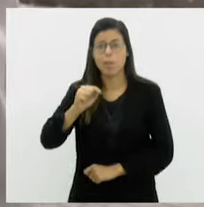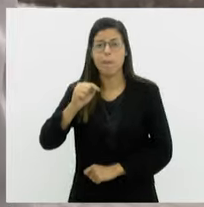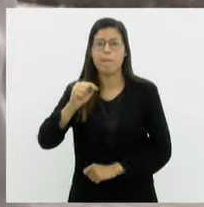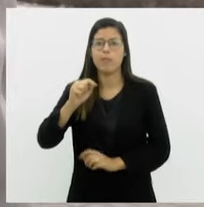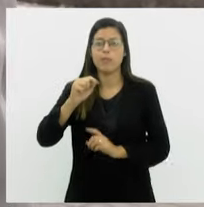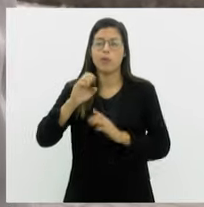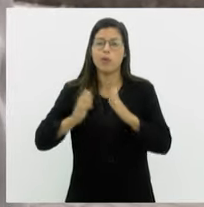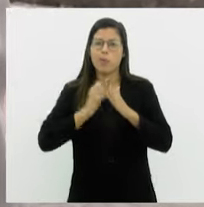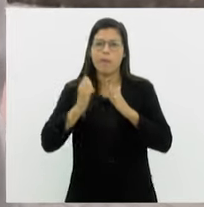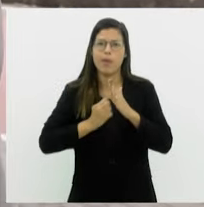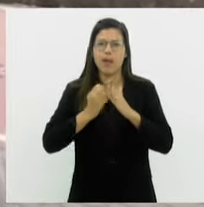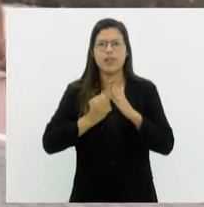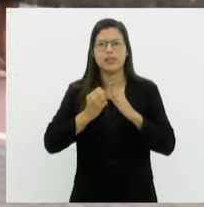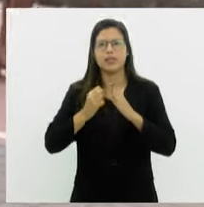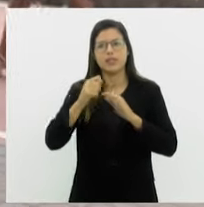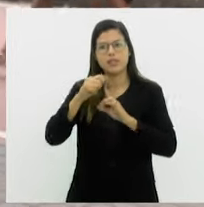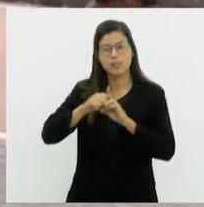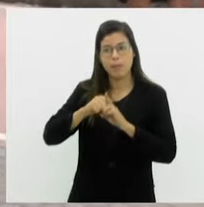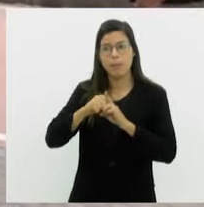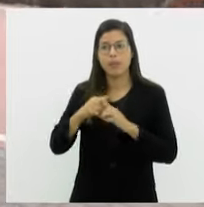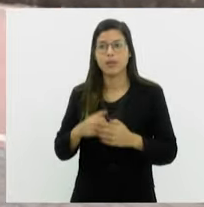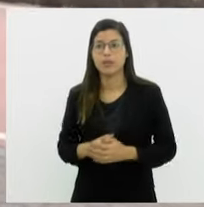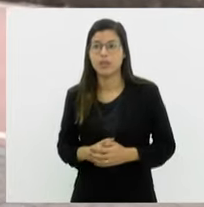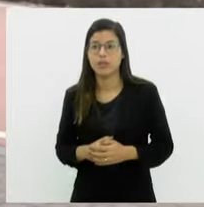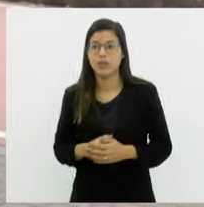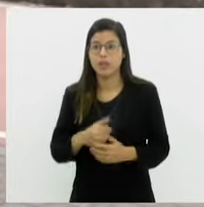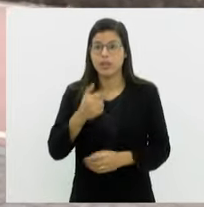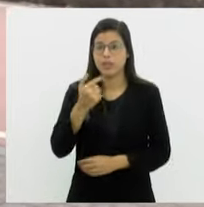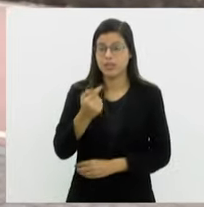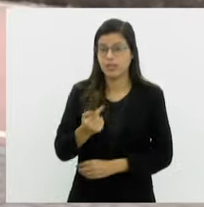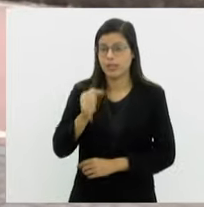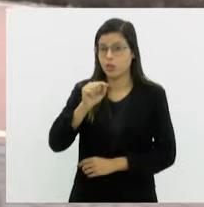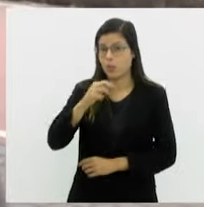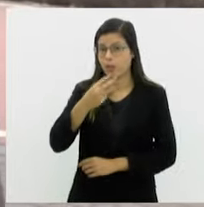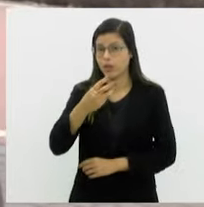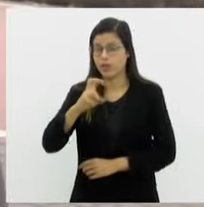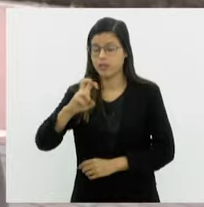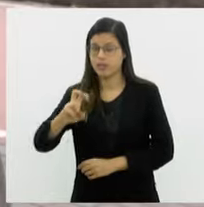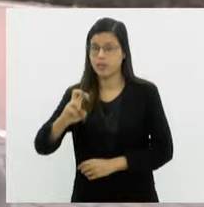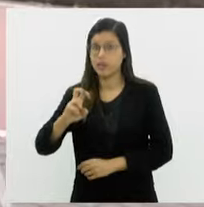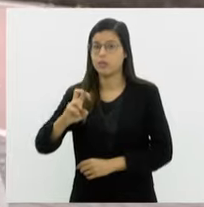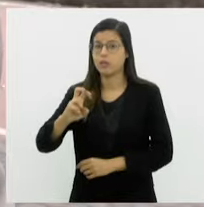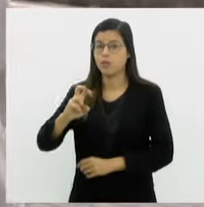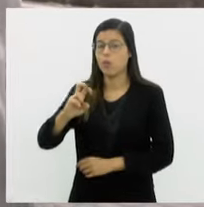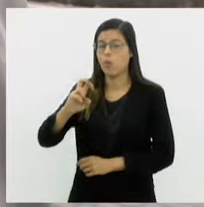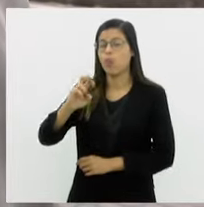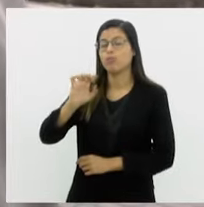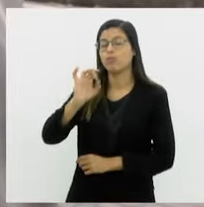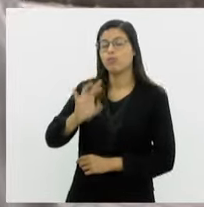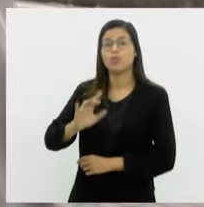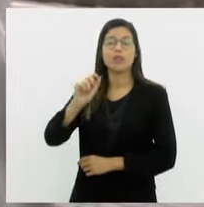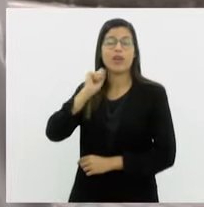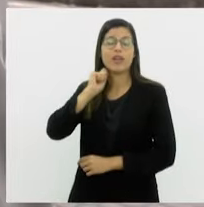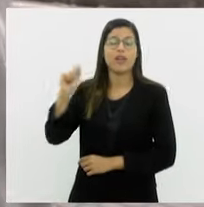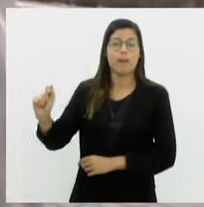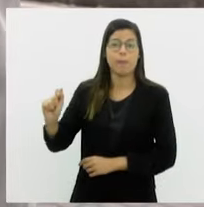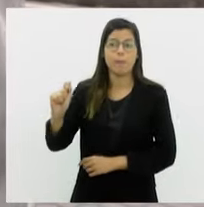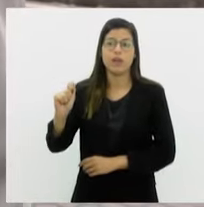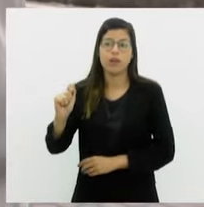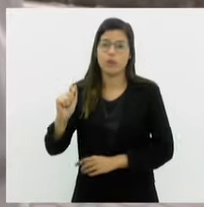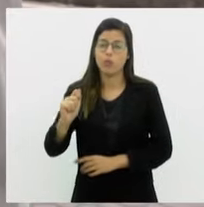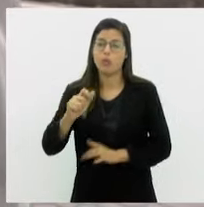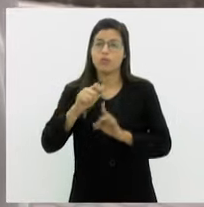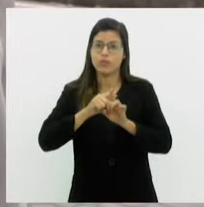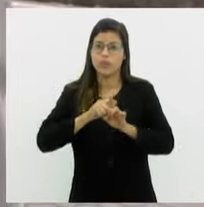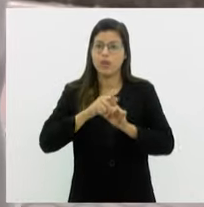ano. Quais foram os principais segmentos? 7.035 só em abril. Nos 4 primeiros meses foram